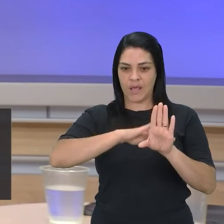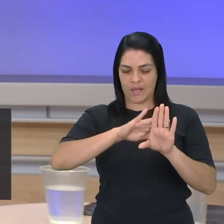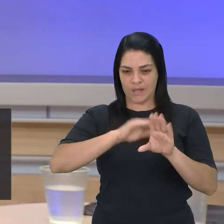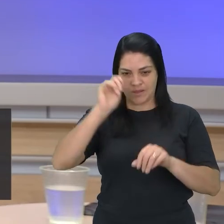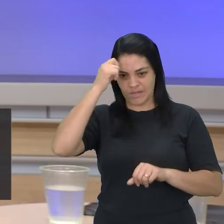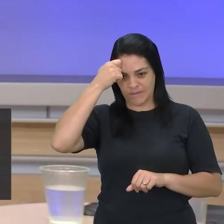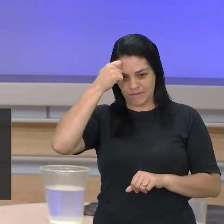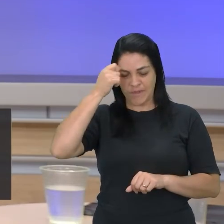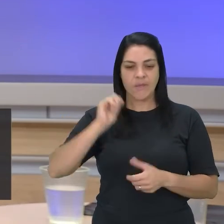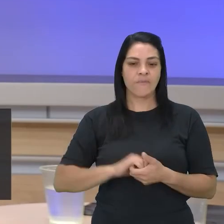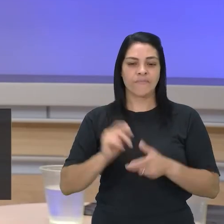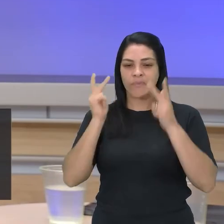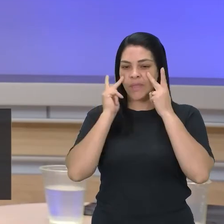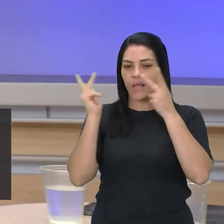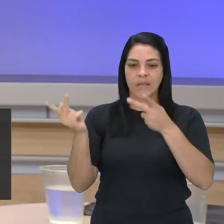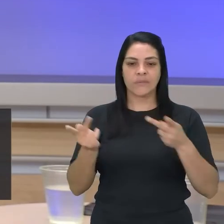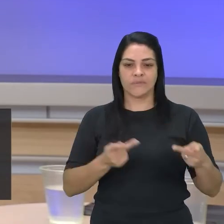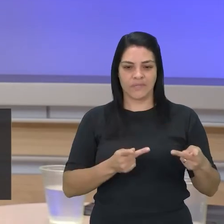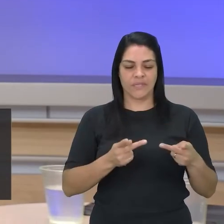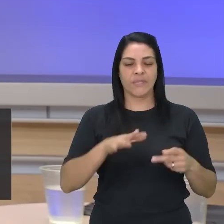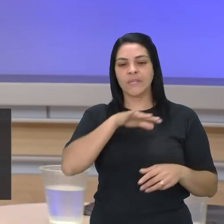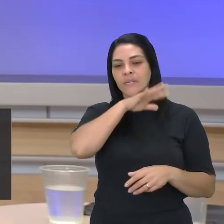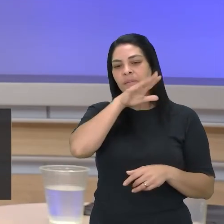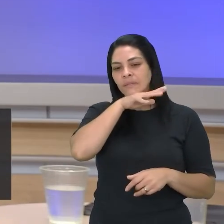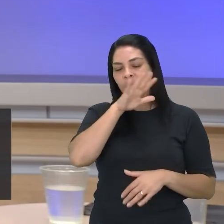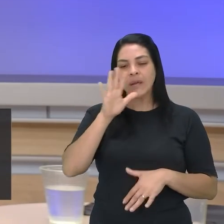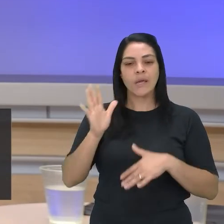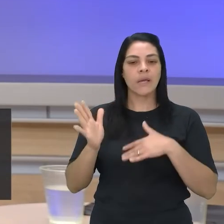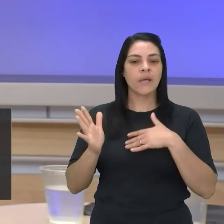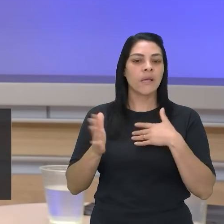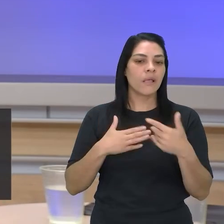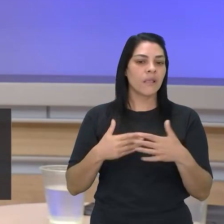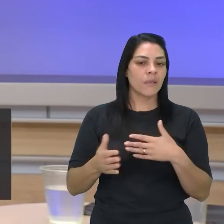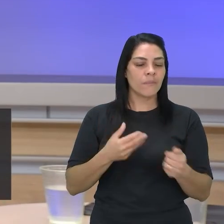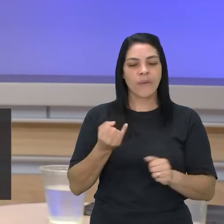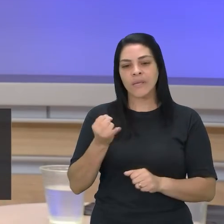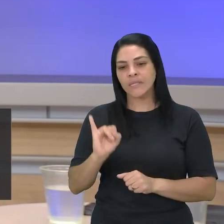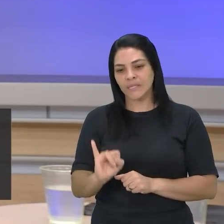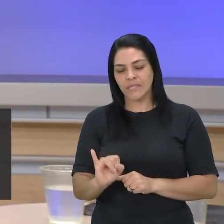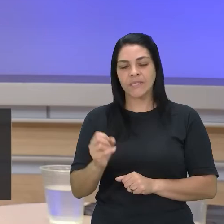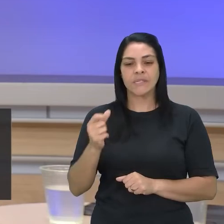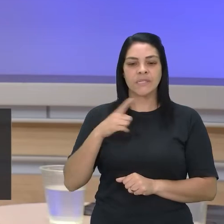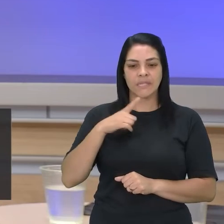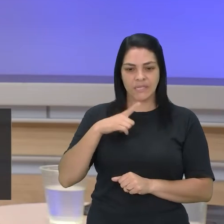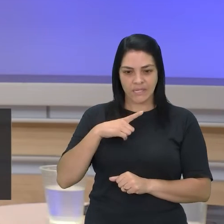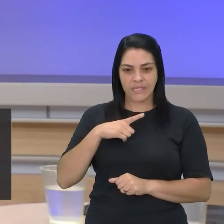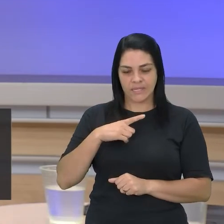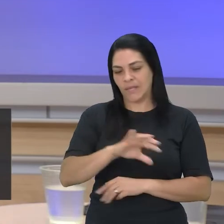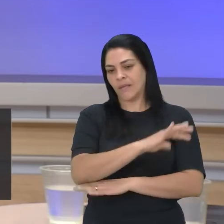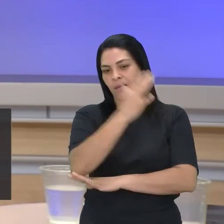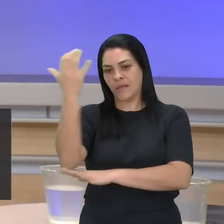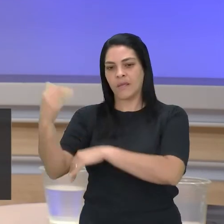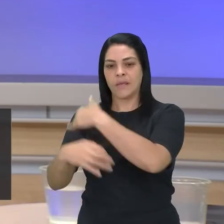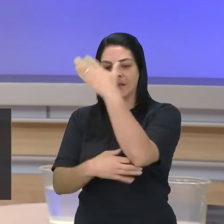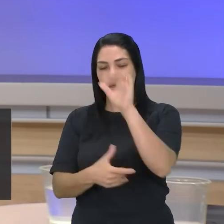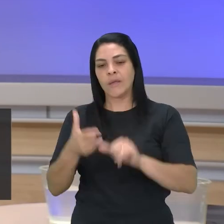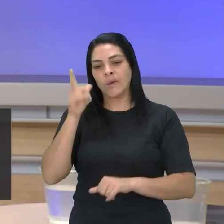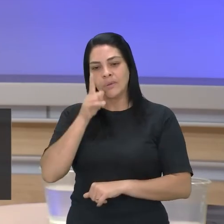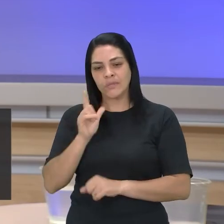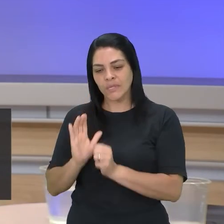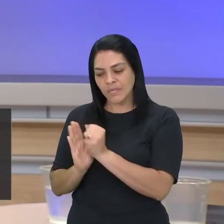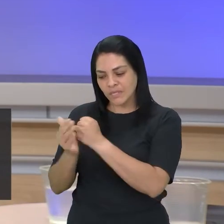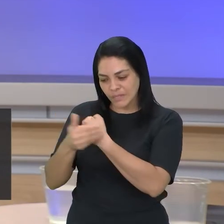visita desses animais depende muito se existe na região alguma outra parque, área florestada onde eles possam se abrigar,